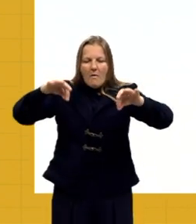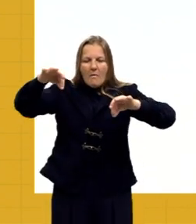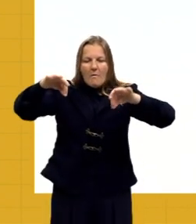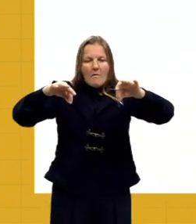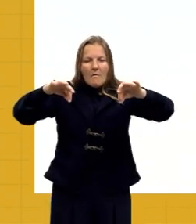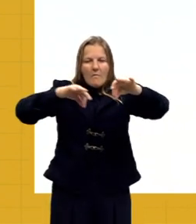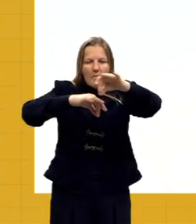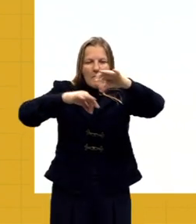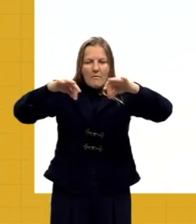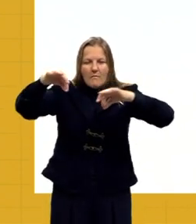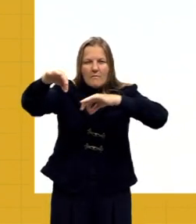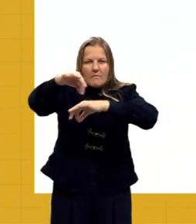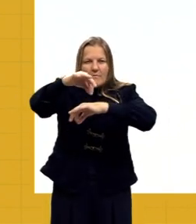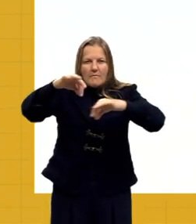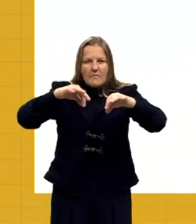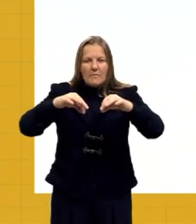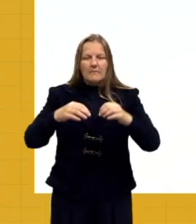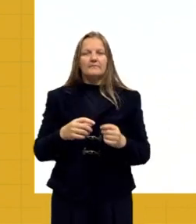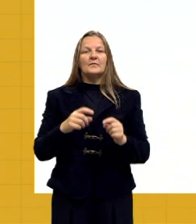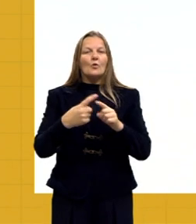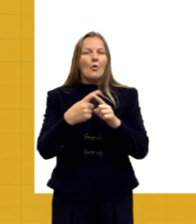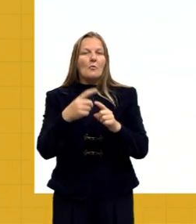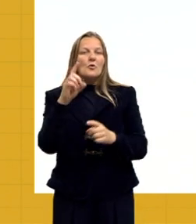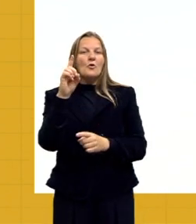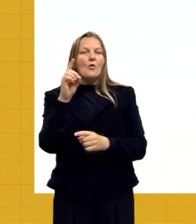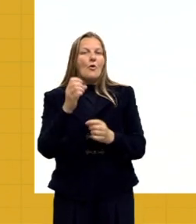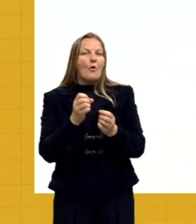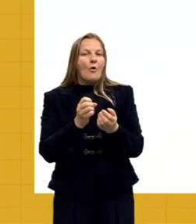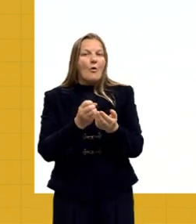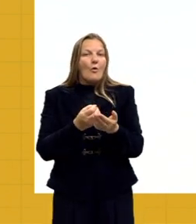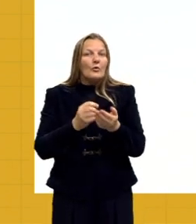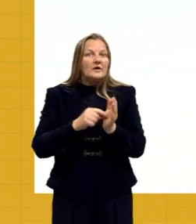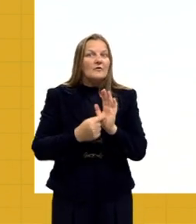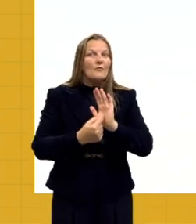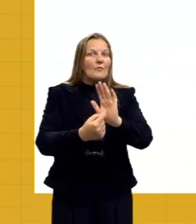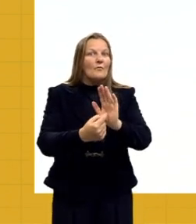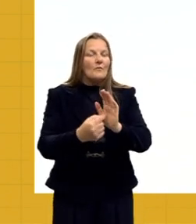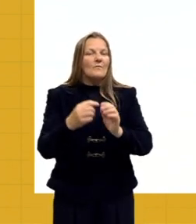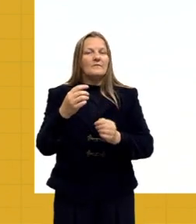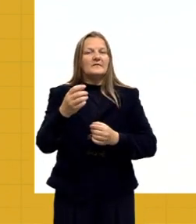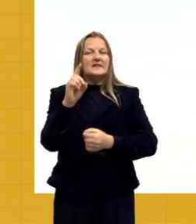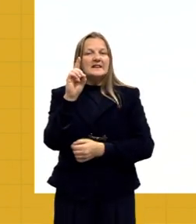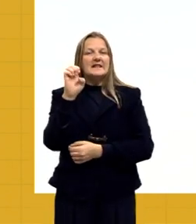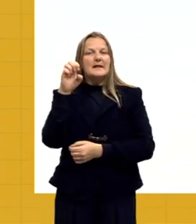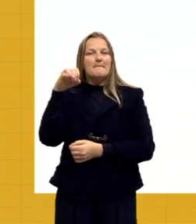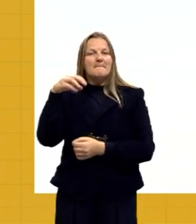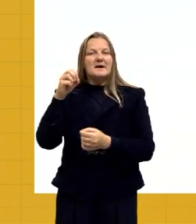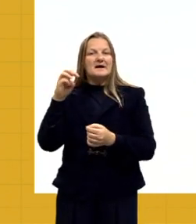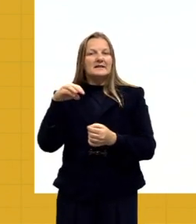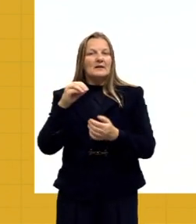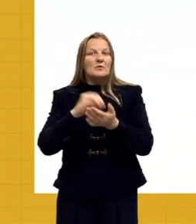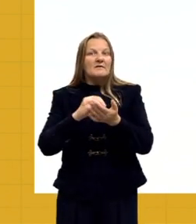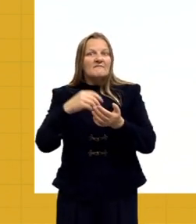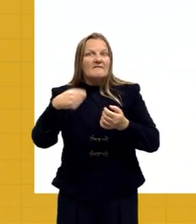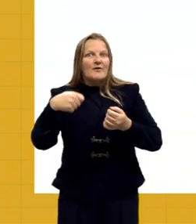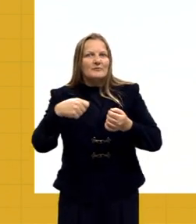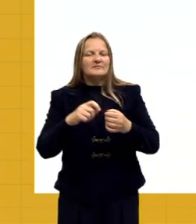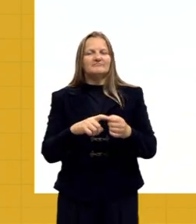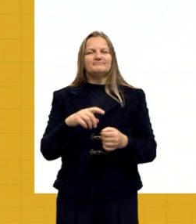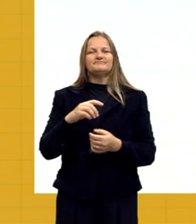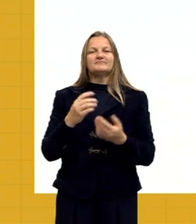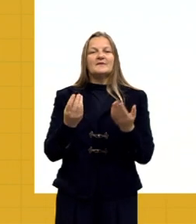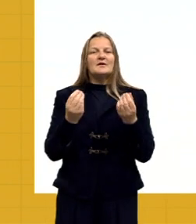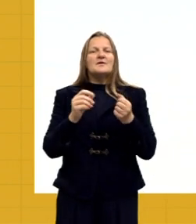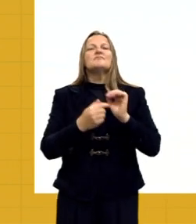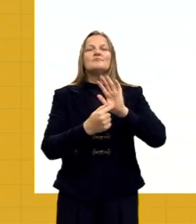mercado que vai regular né a oferta da demanda e a oferta EA demanda né então vai vai ter essa questão aí